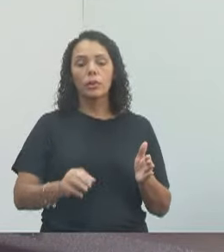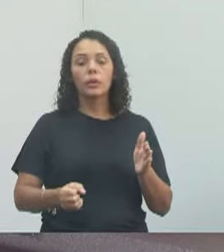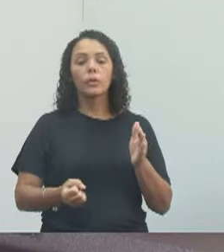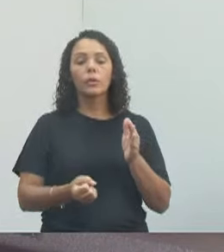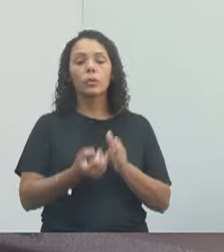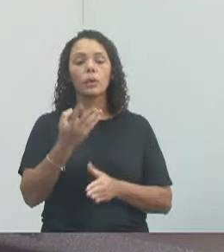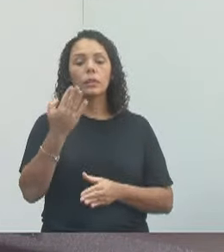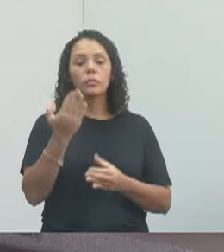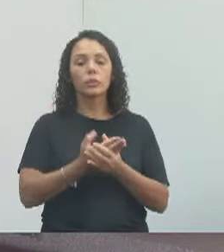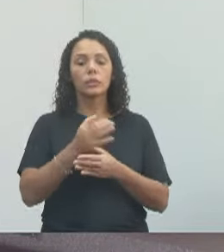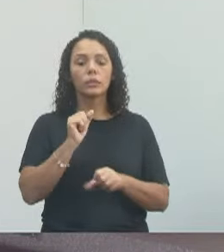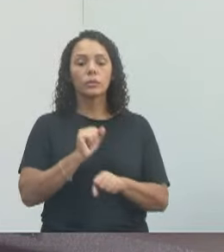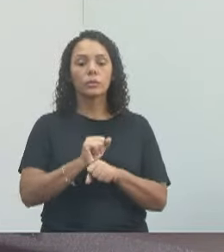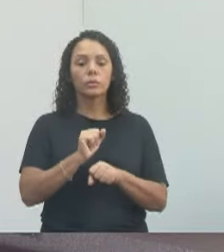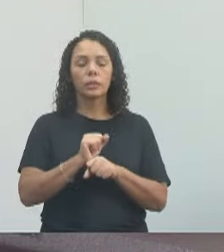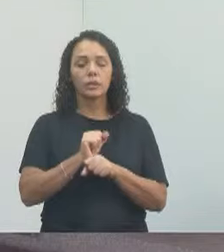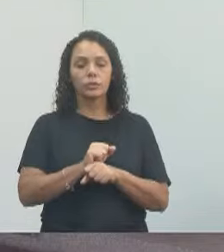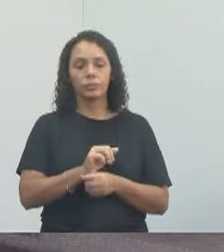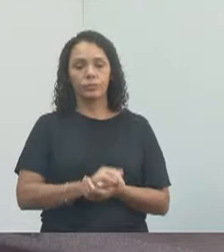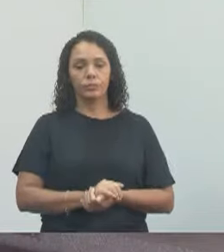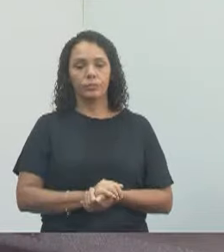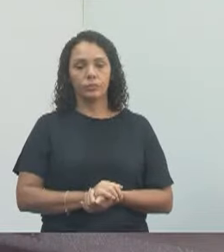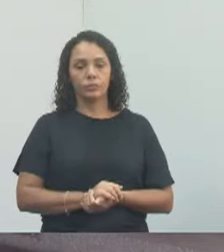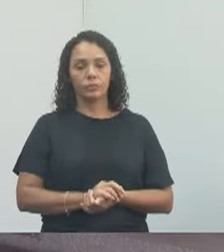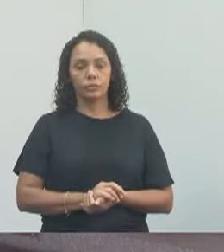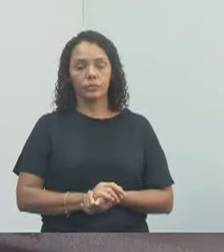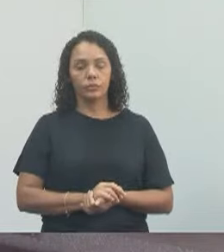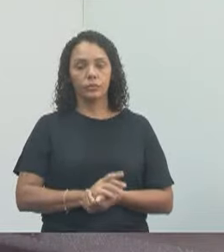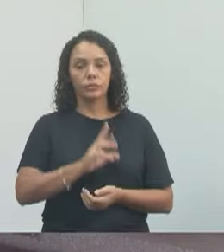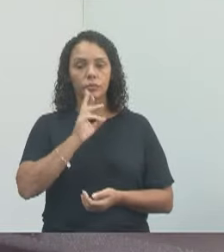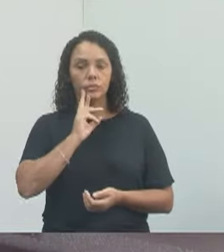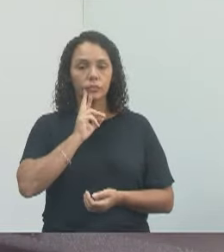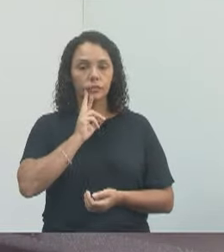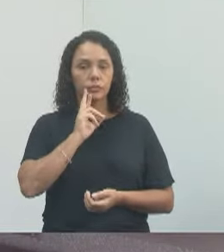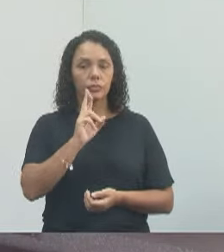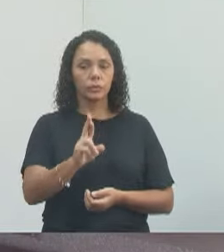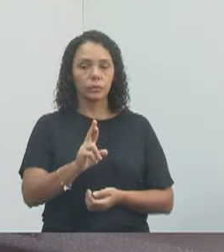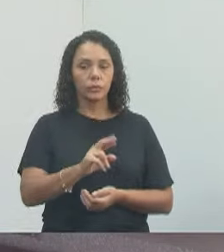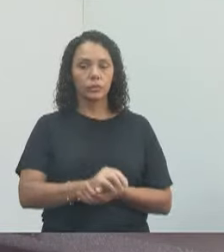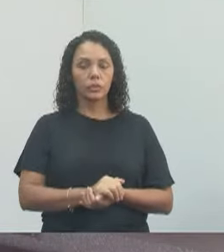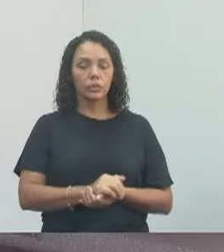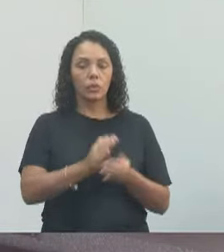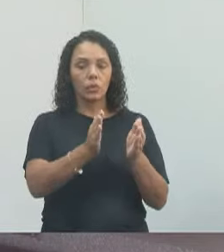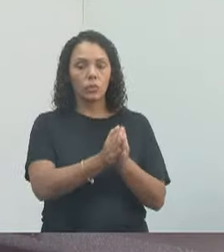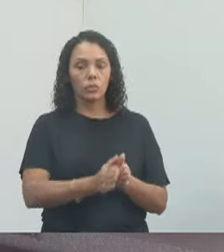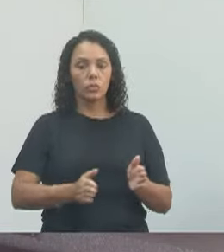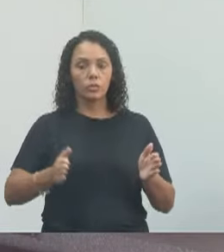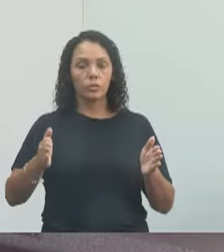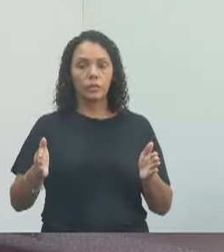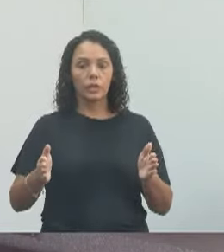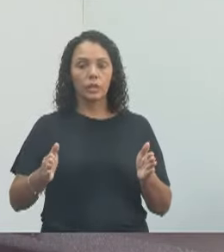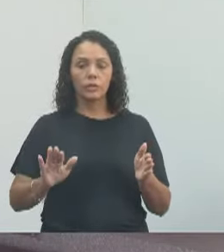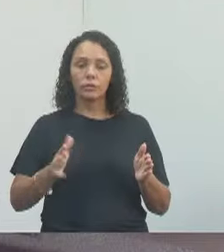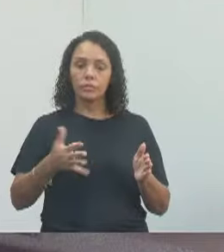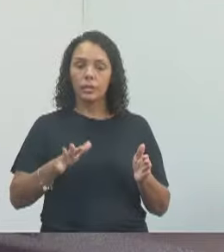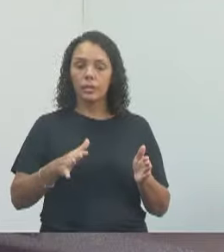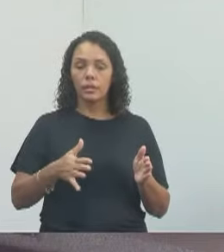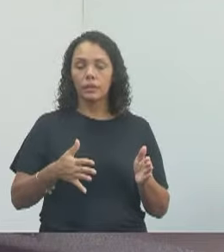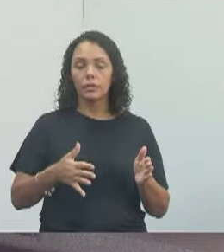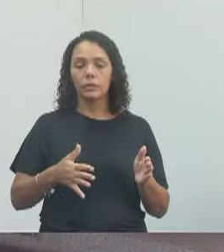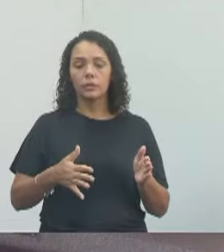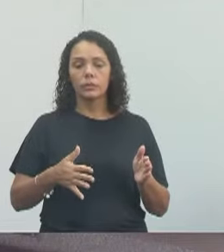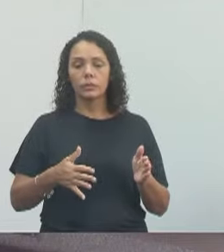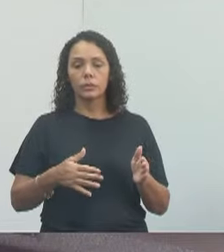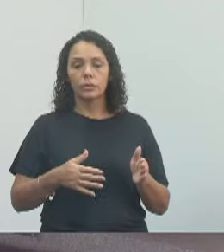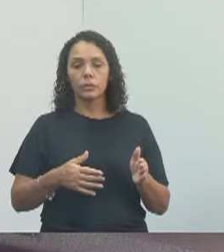aguardando resposta até 31/32 resposta os prazos para as respostas variam de acordo com